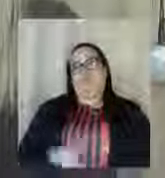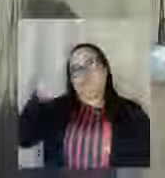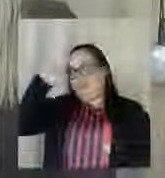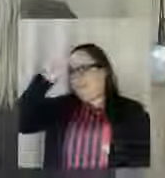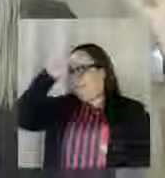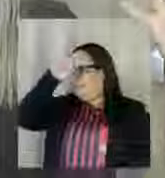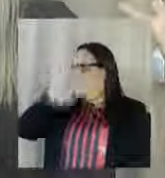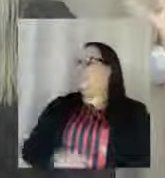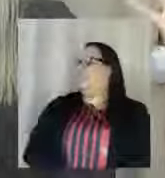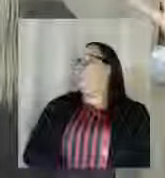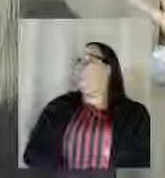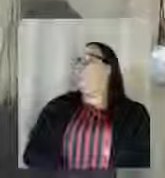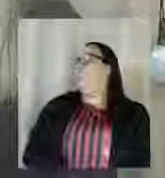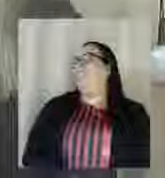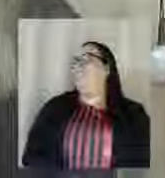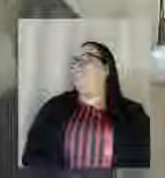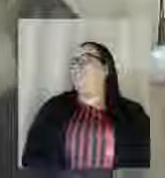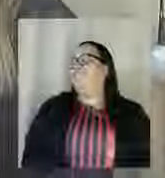Só um assim que você vai interpretar.